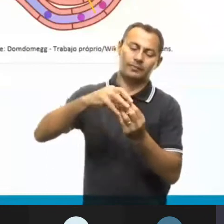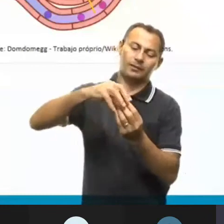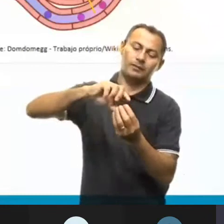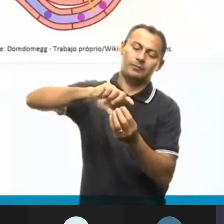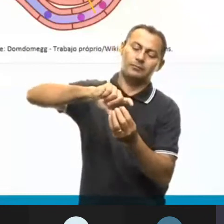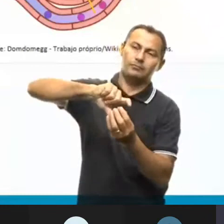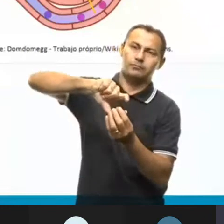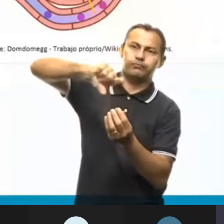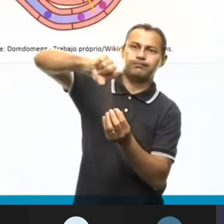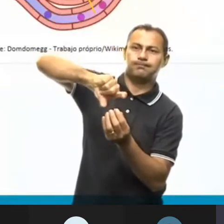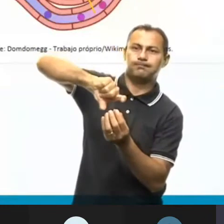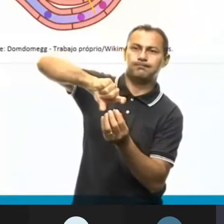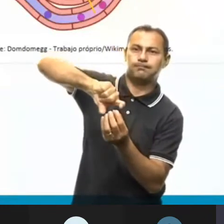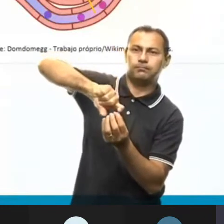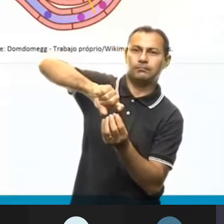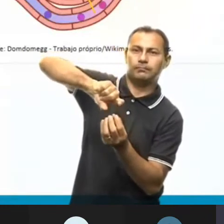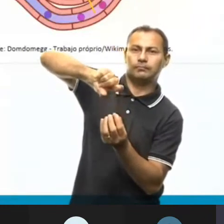um ducto